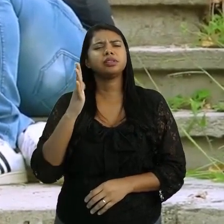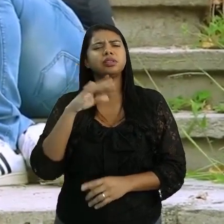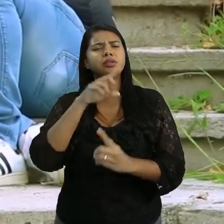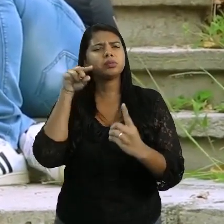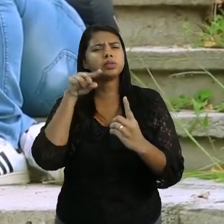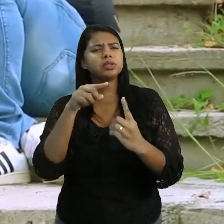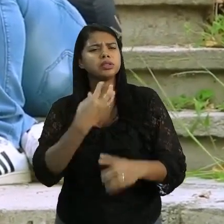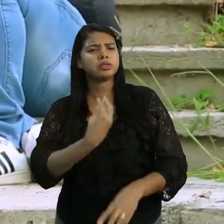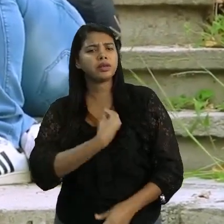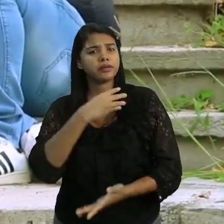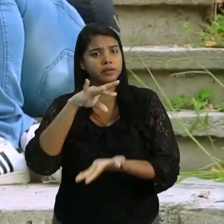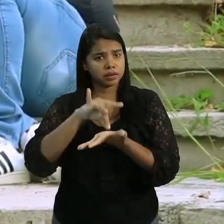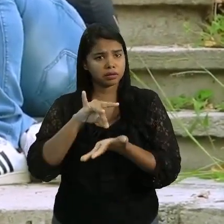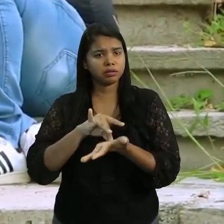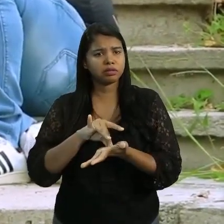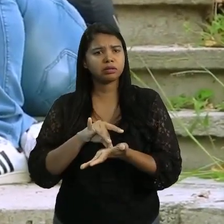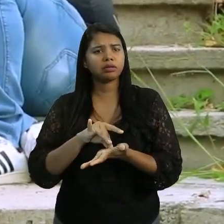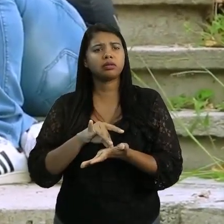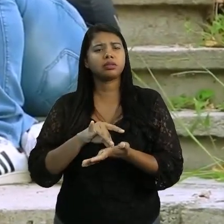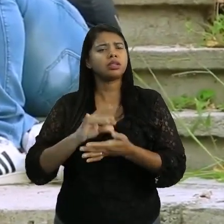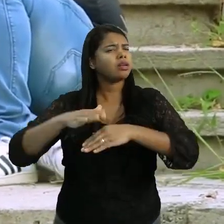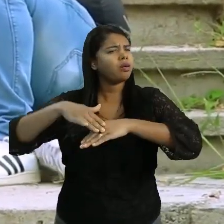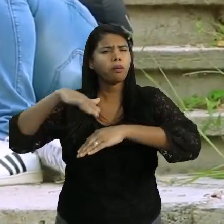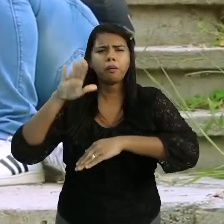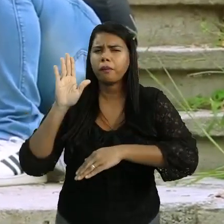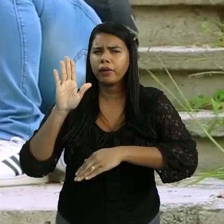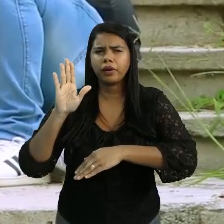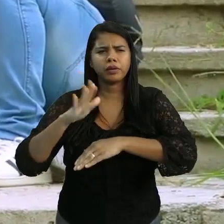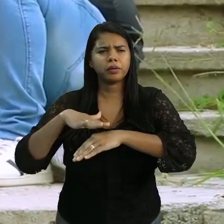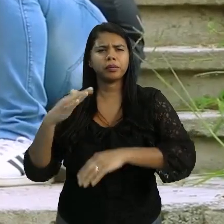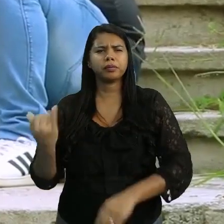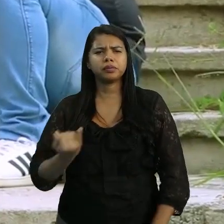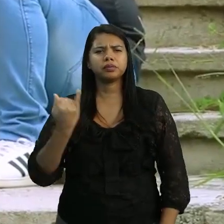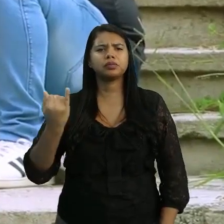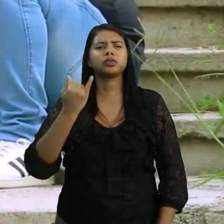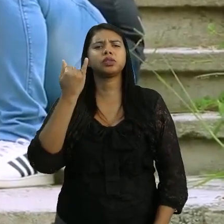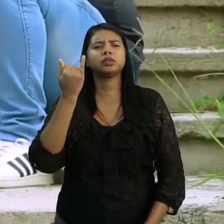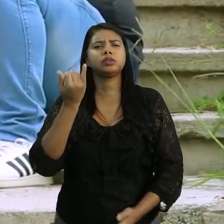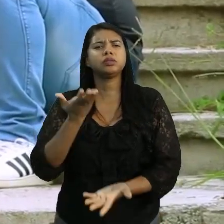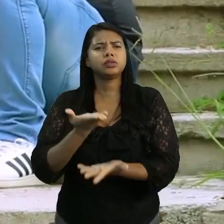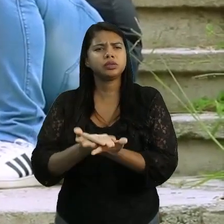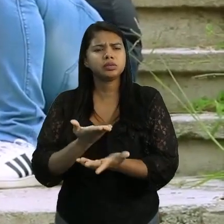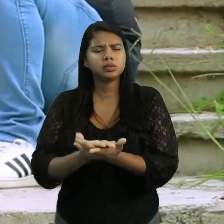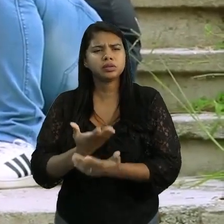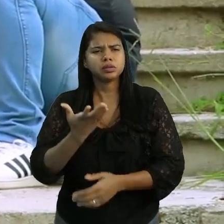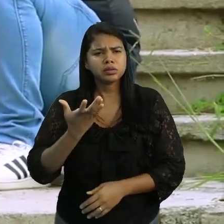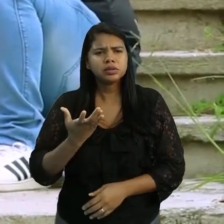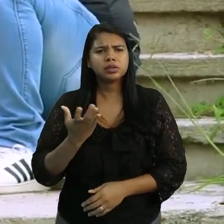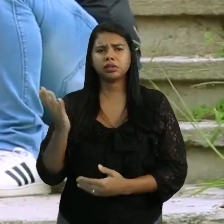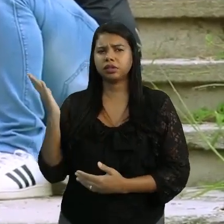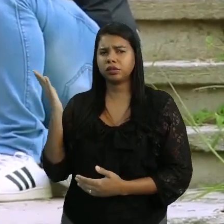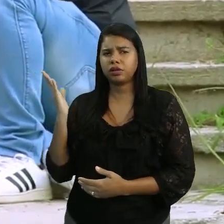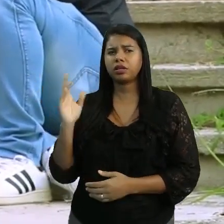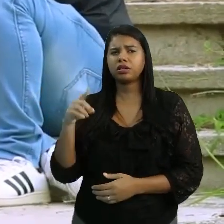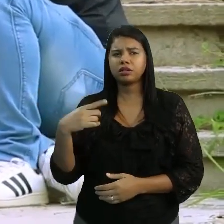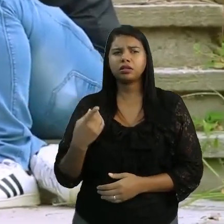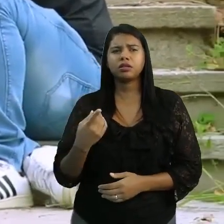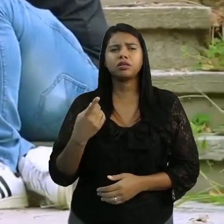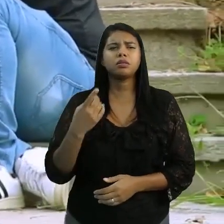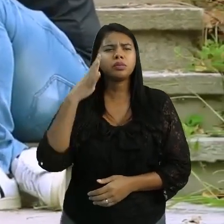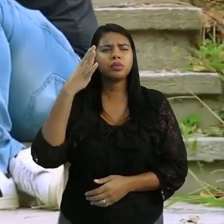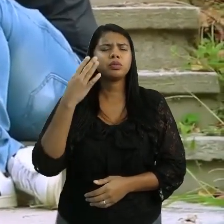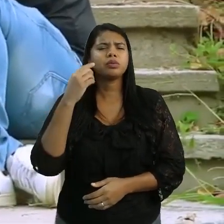quer dizer, no momento eu frequentava o espiritismo, né? Sim, sim. E a compreensão de que eu sou um ser